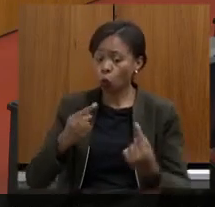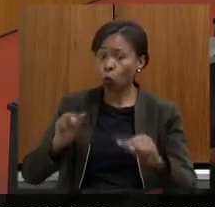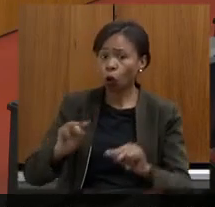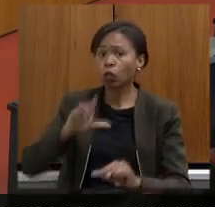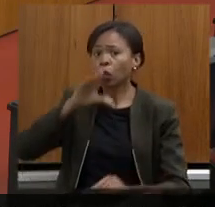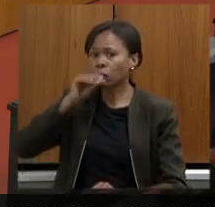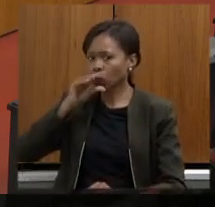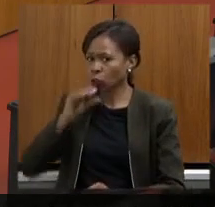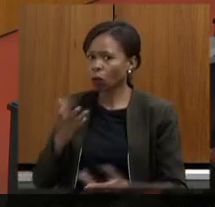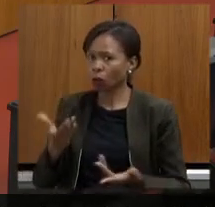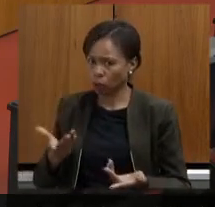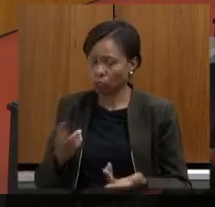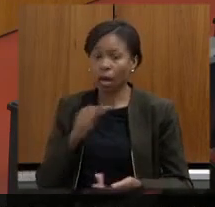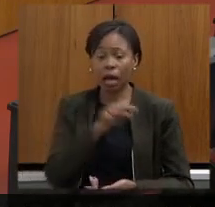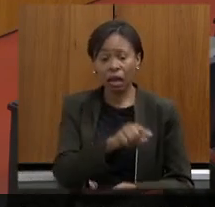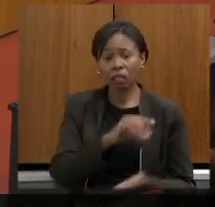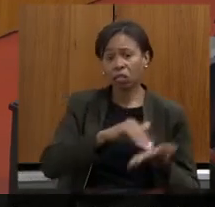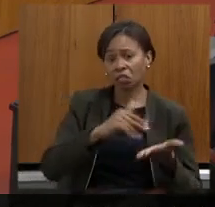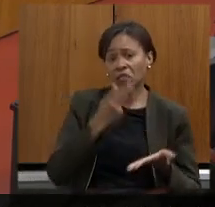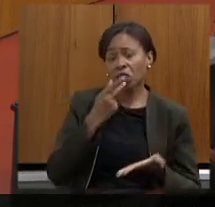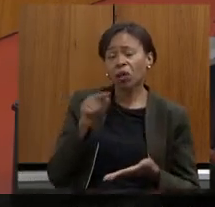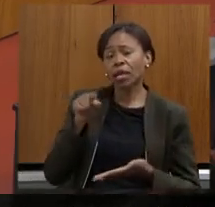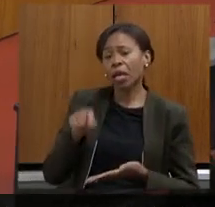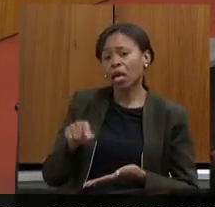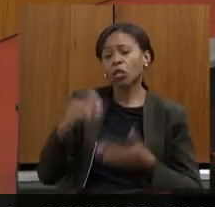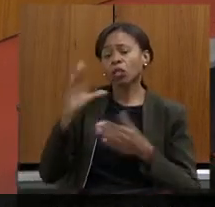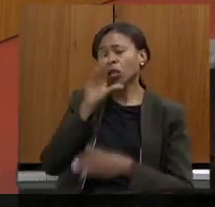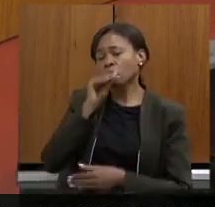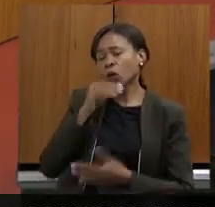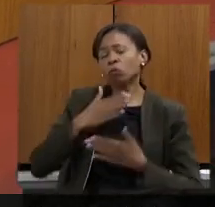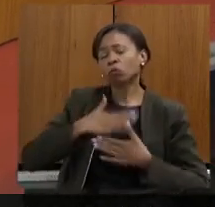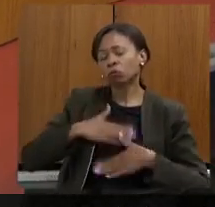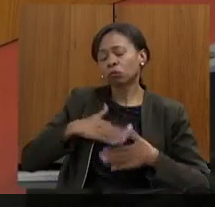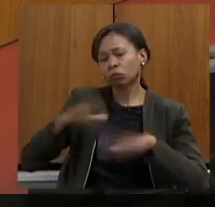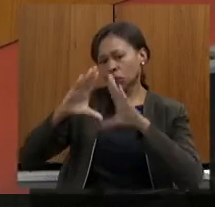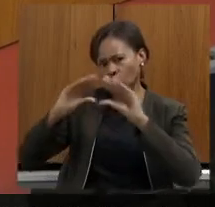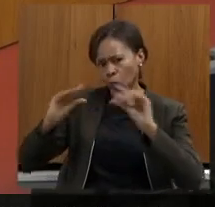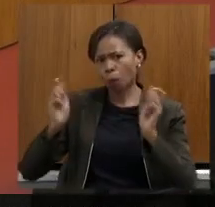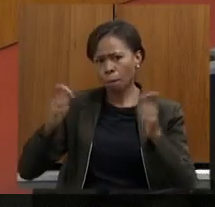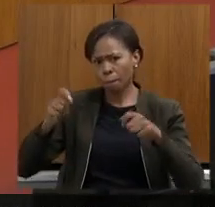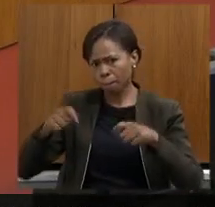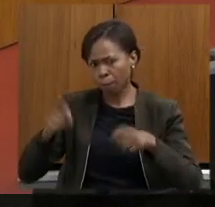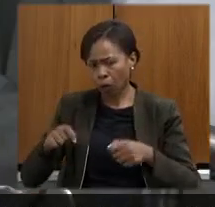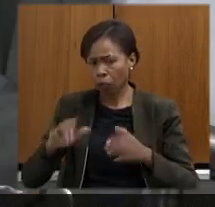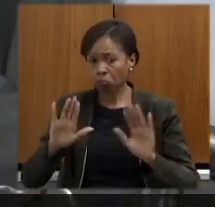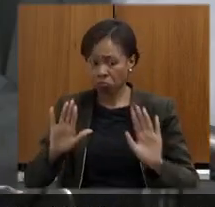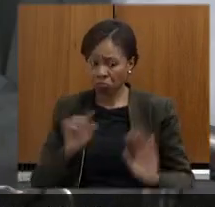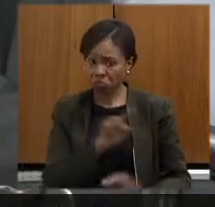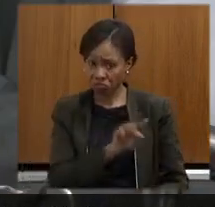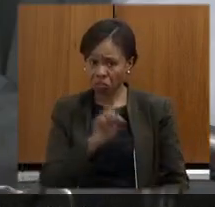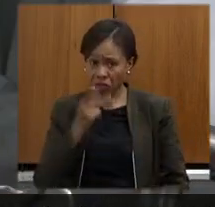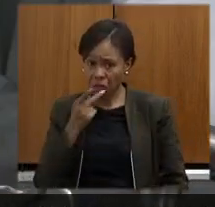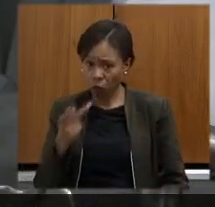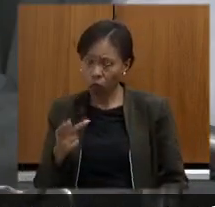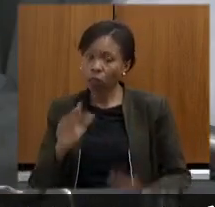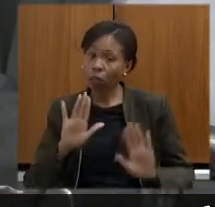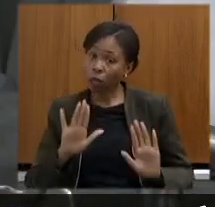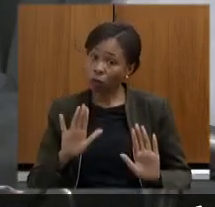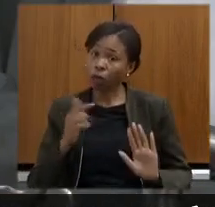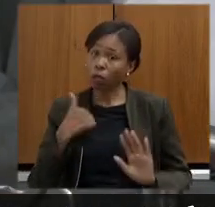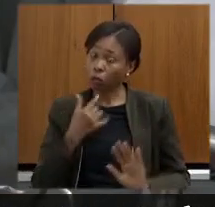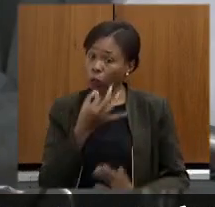da secretaria de sódio servidores podem ficar tranquilos Essa foi a palavra podem ficar tranquilos e aí eu quero levantar aqui algumas questões